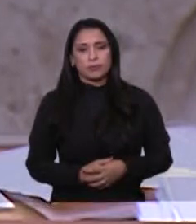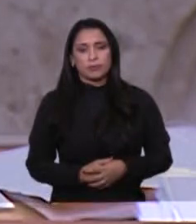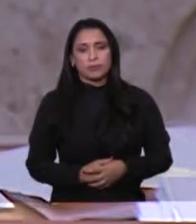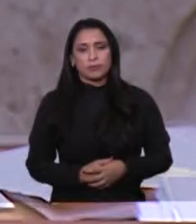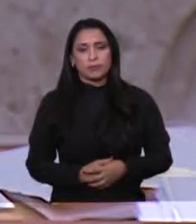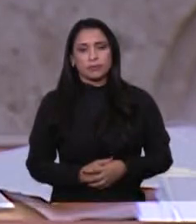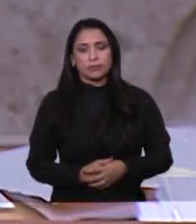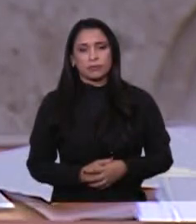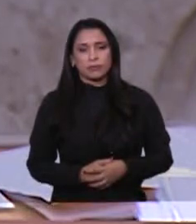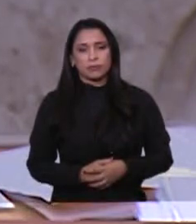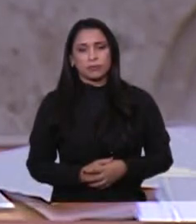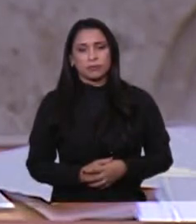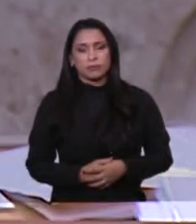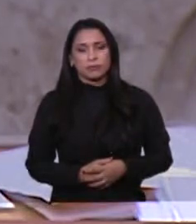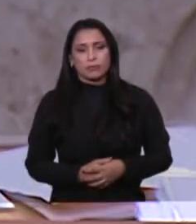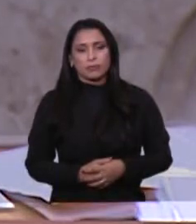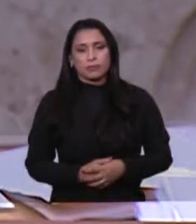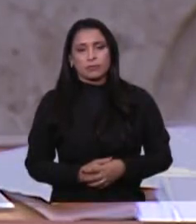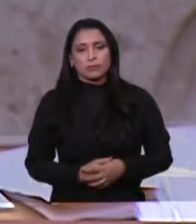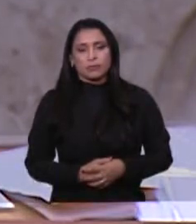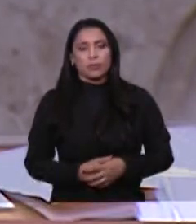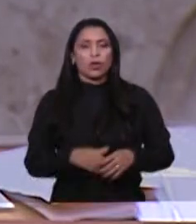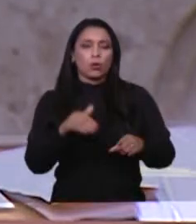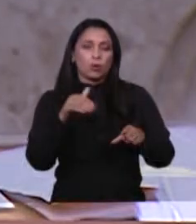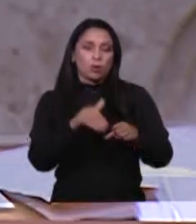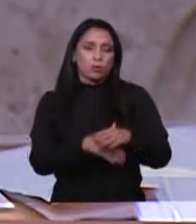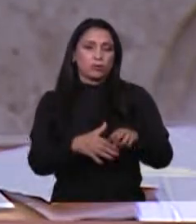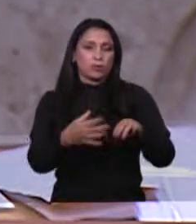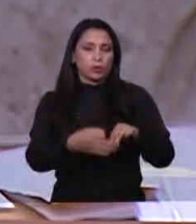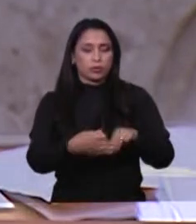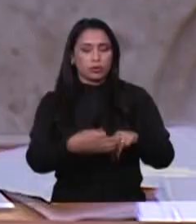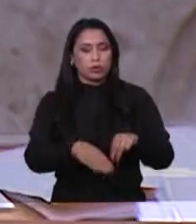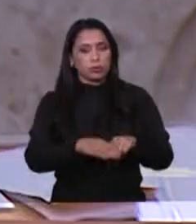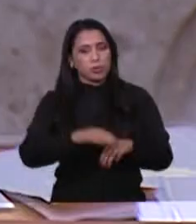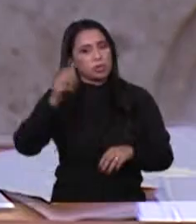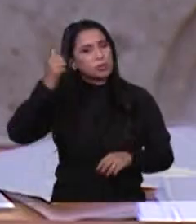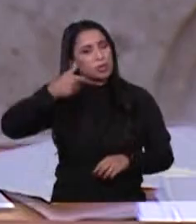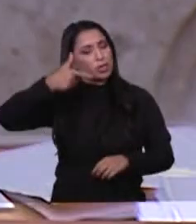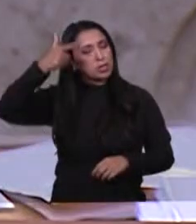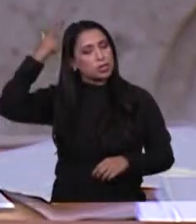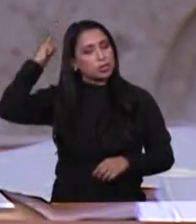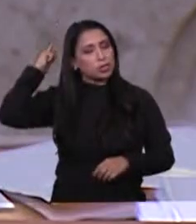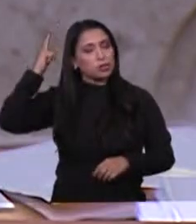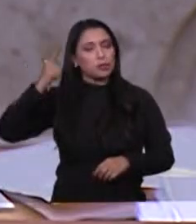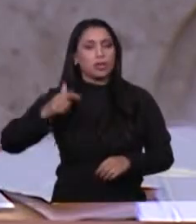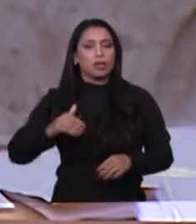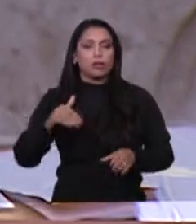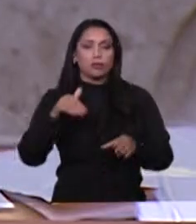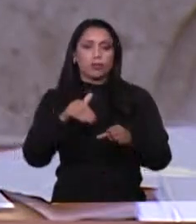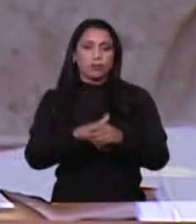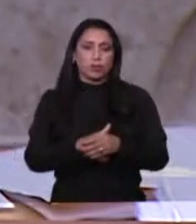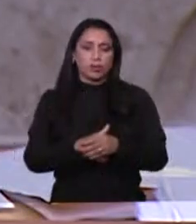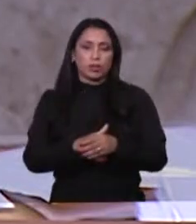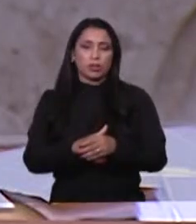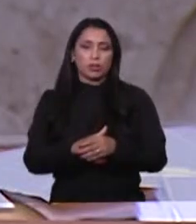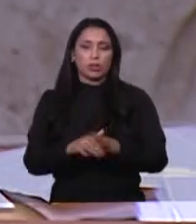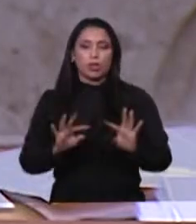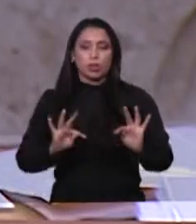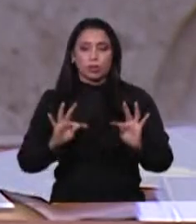Na verdade, o voto do ministro Alexandre de Moraes foi acompanhado